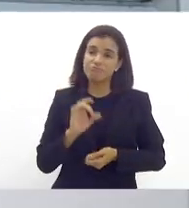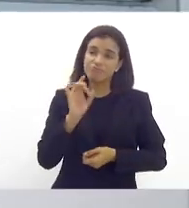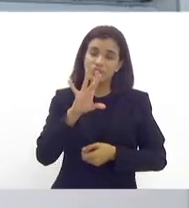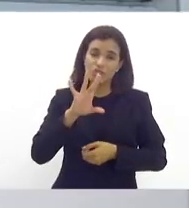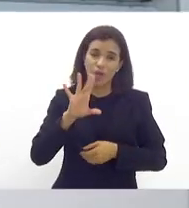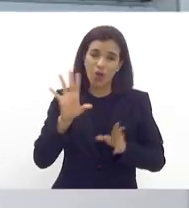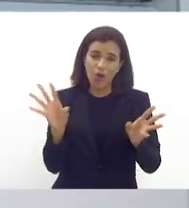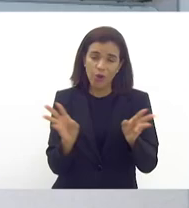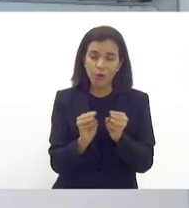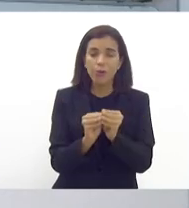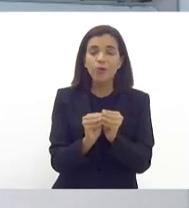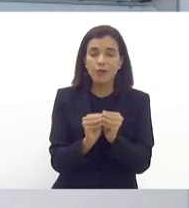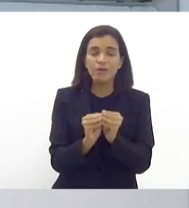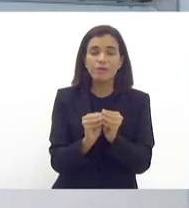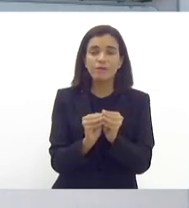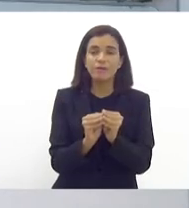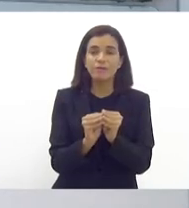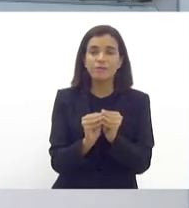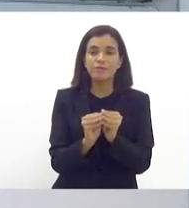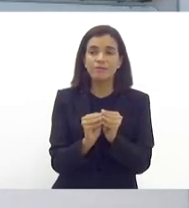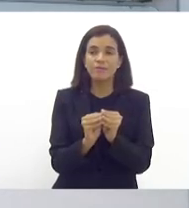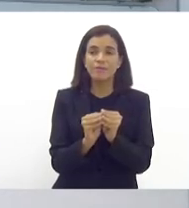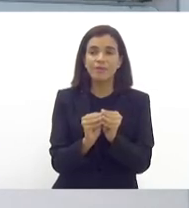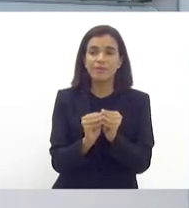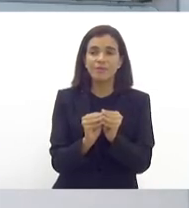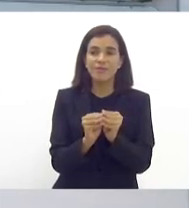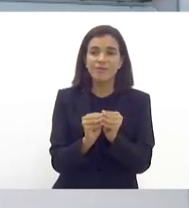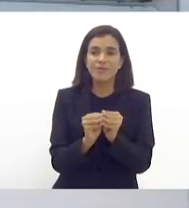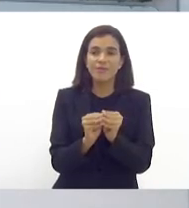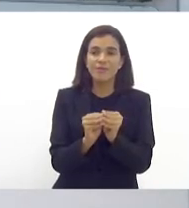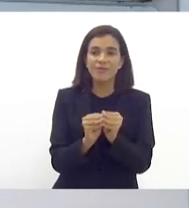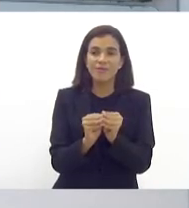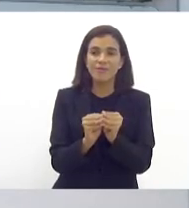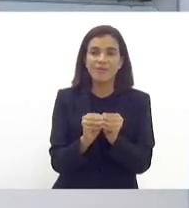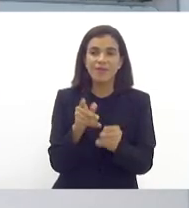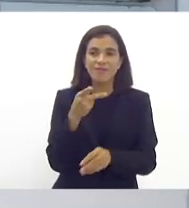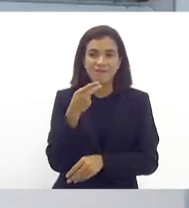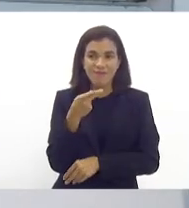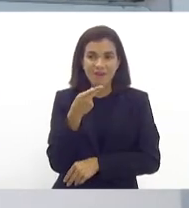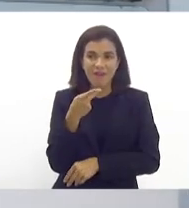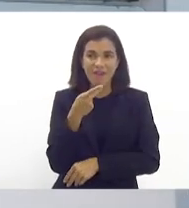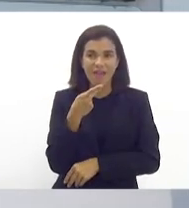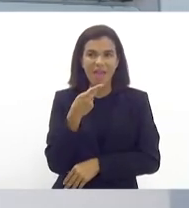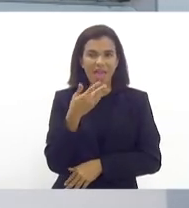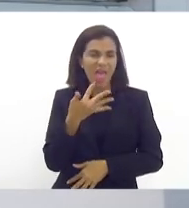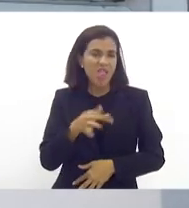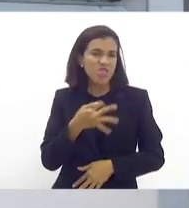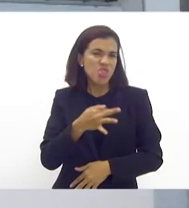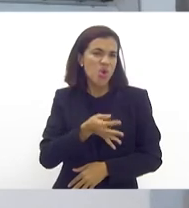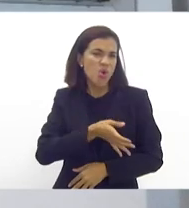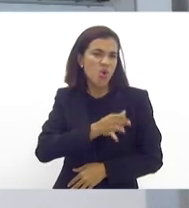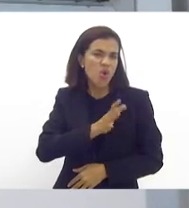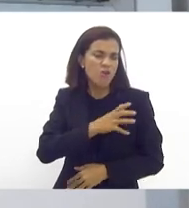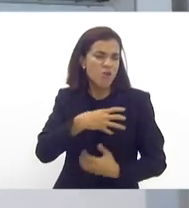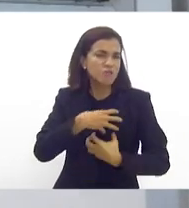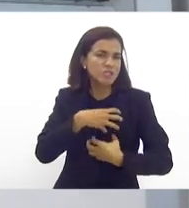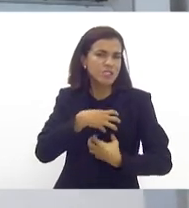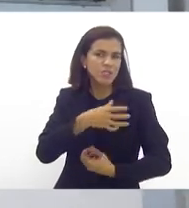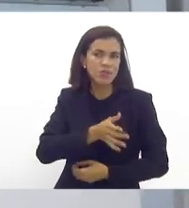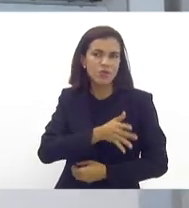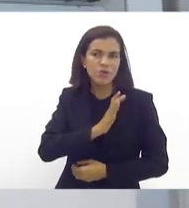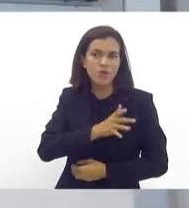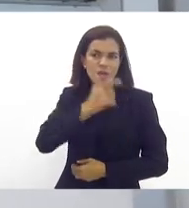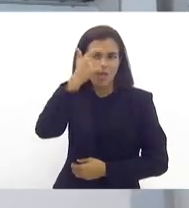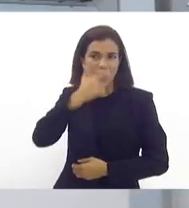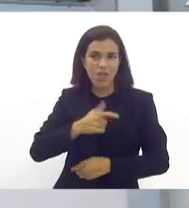concluir dizendo que eh é muito é com muita dor no coração que eu